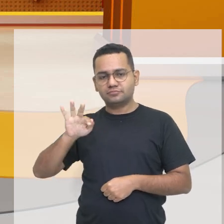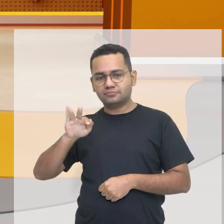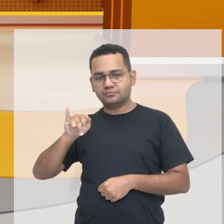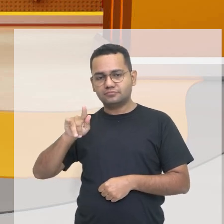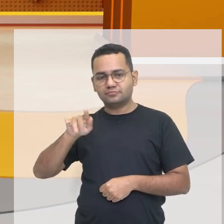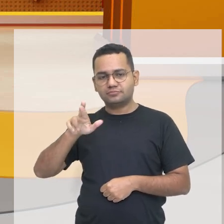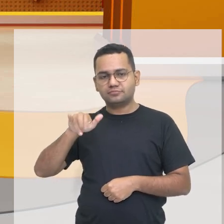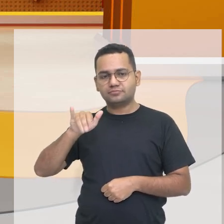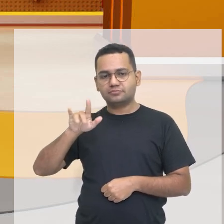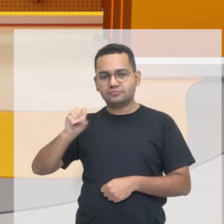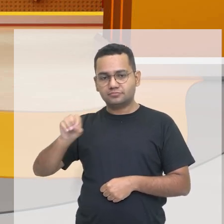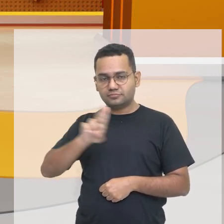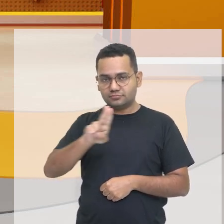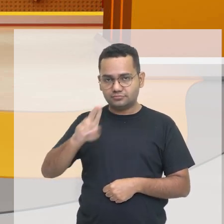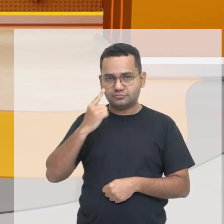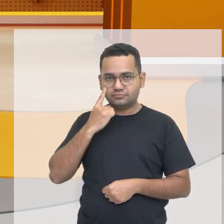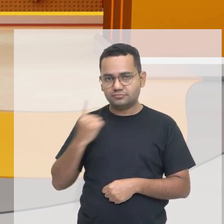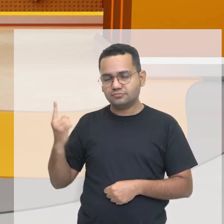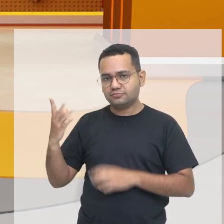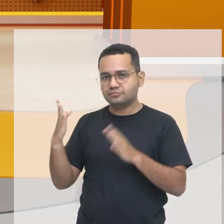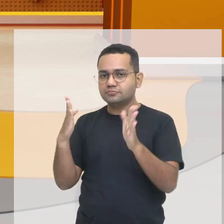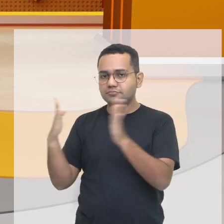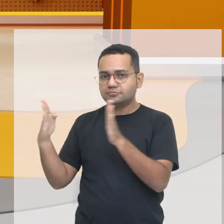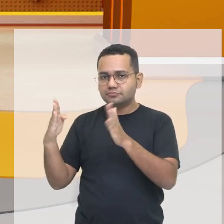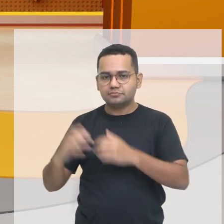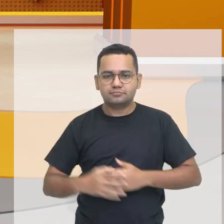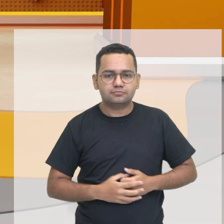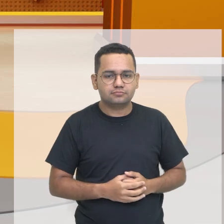de 1979 até